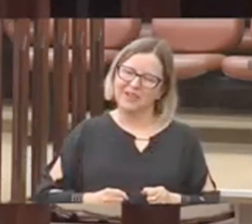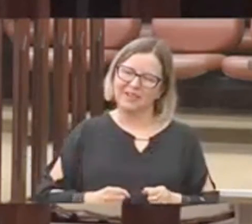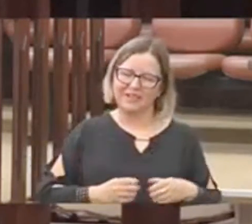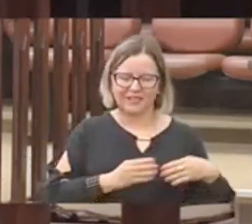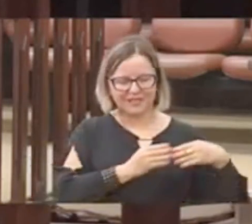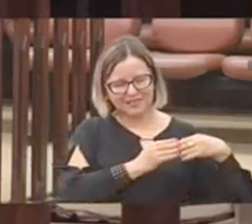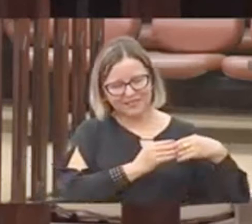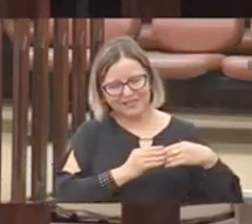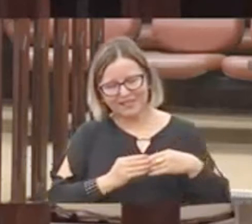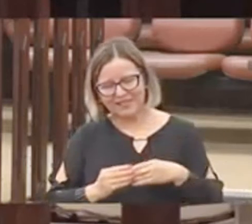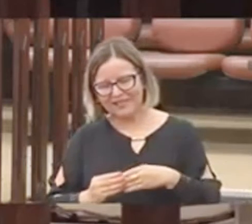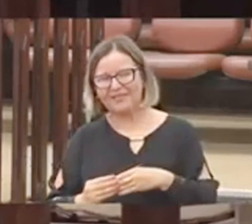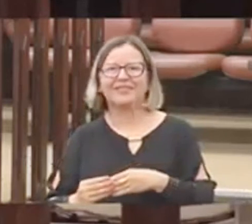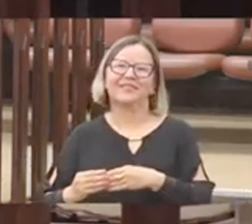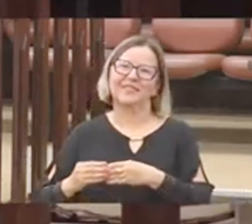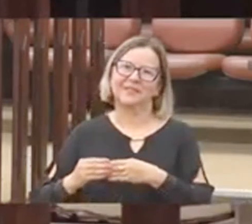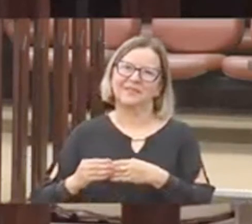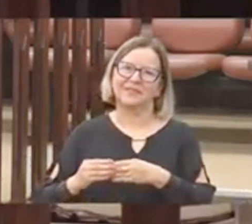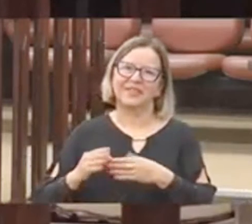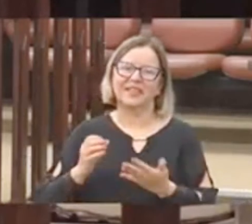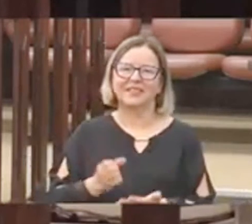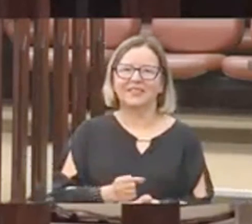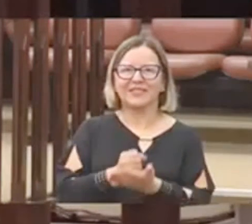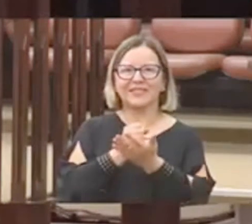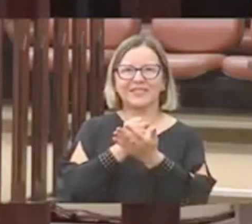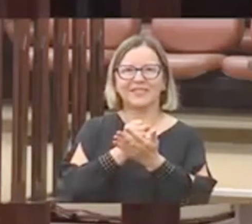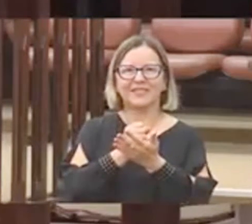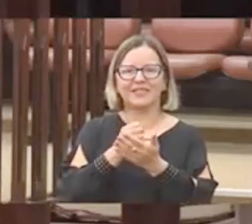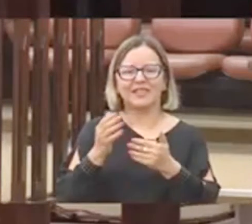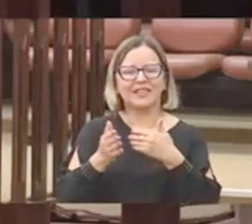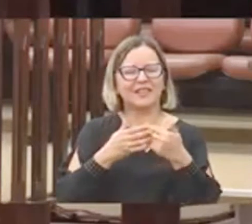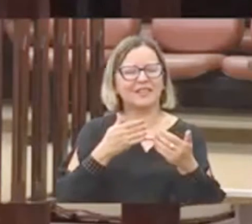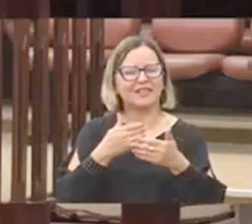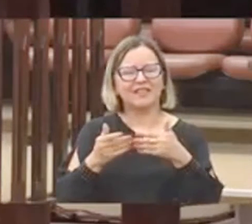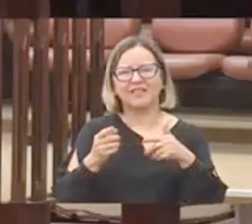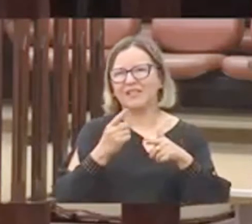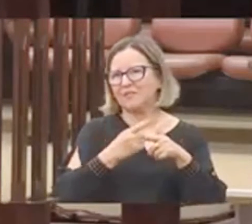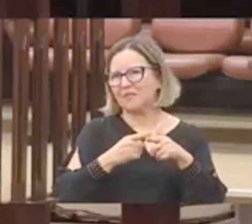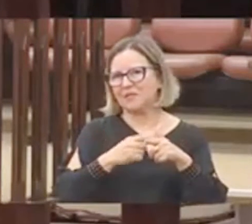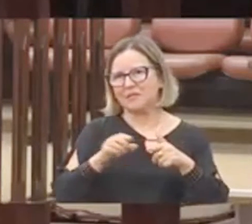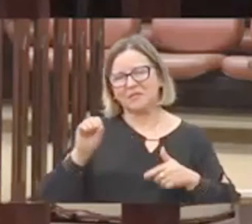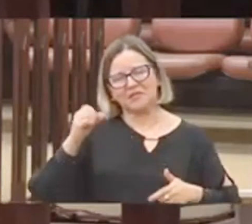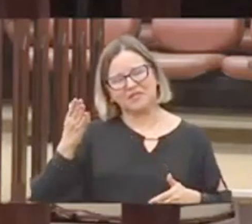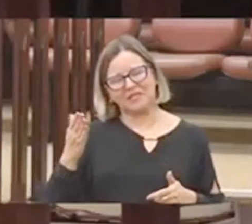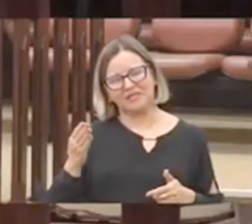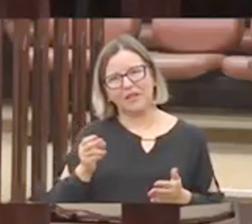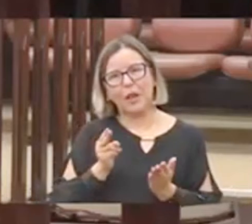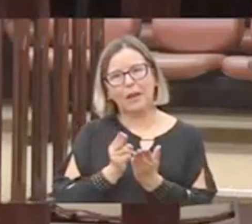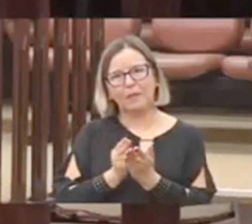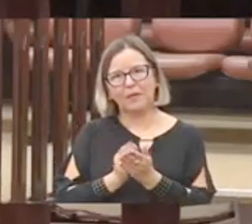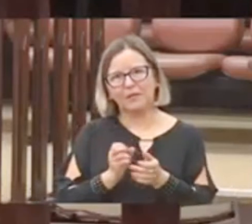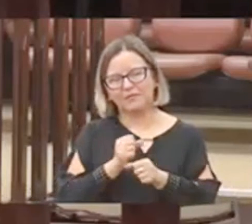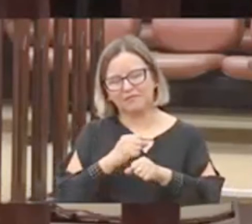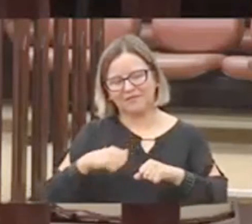e te sustentar em qualquer outra tragédia, até do coronavírus.